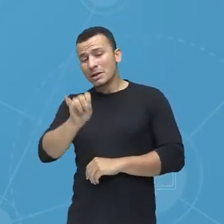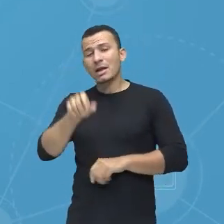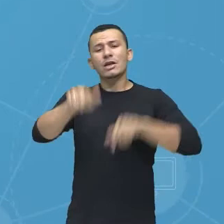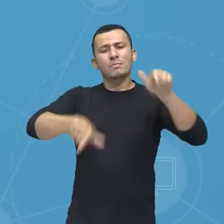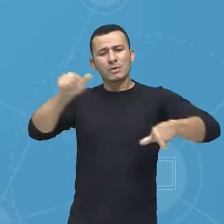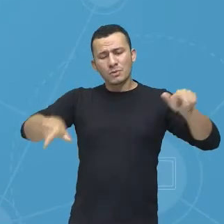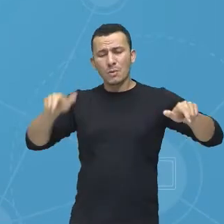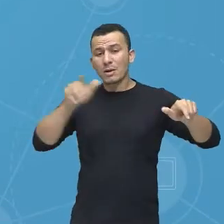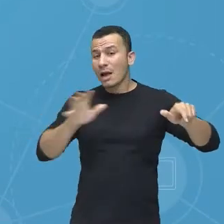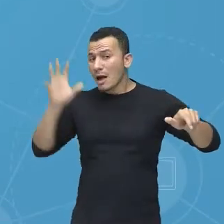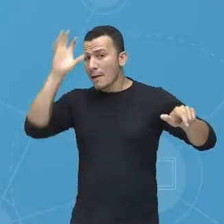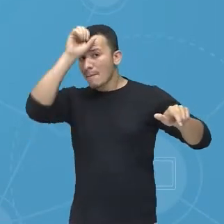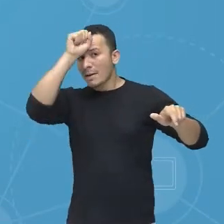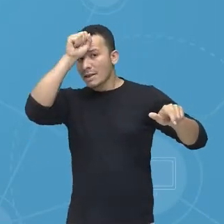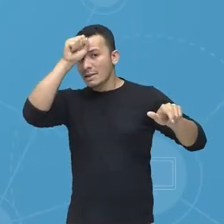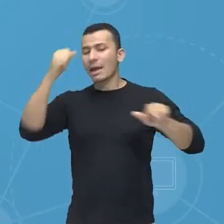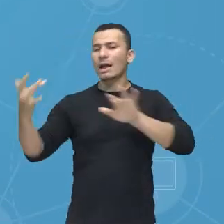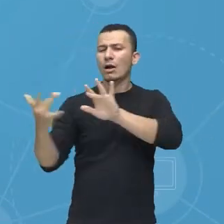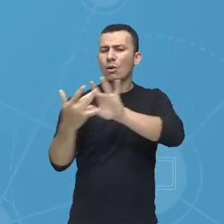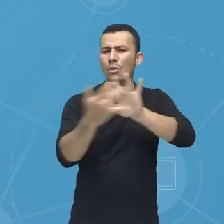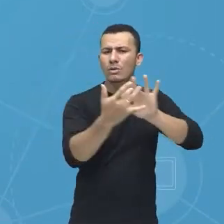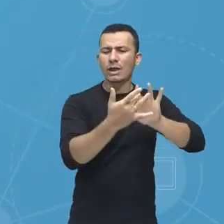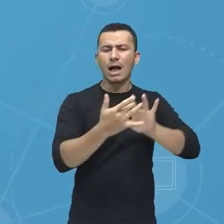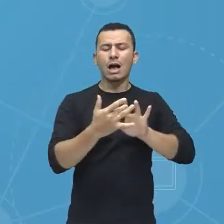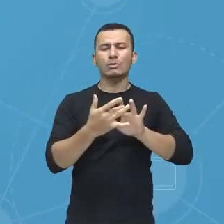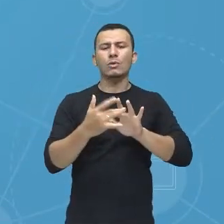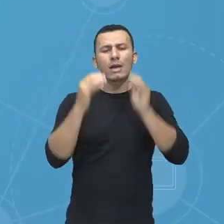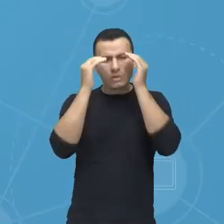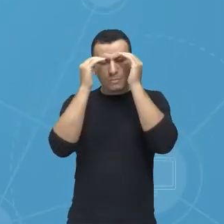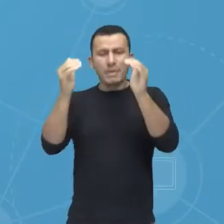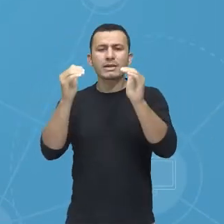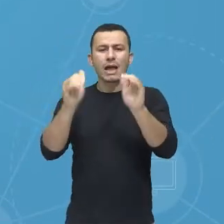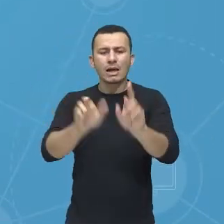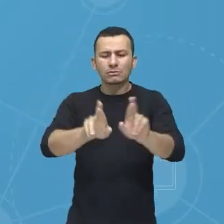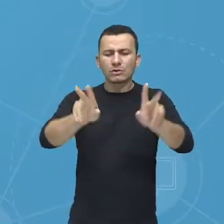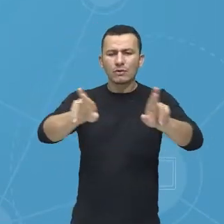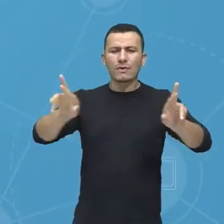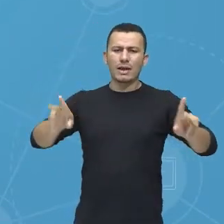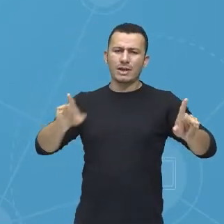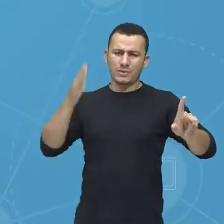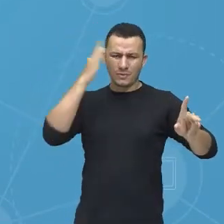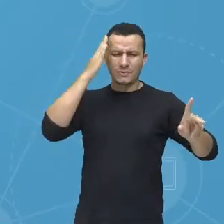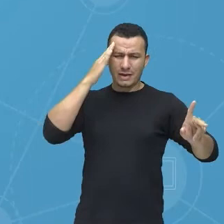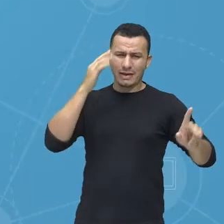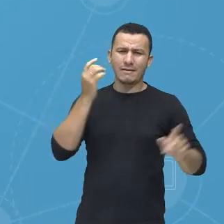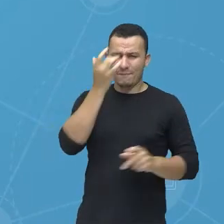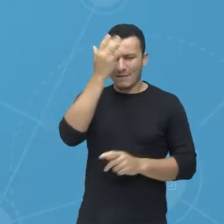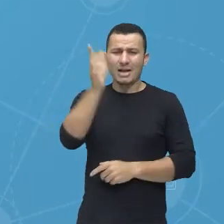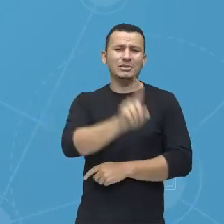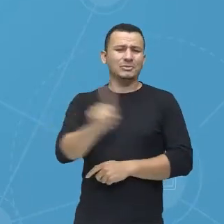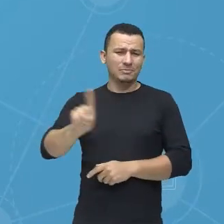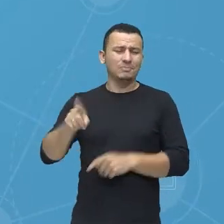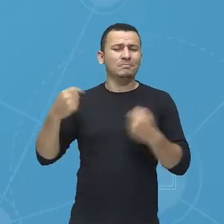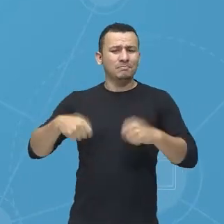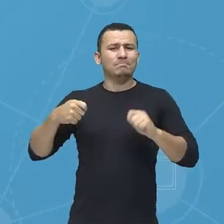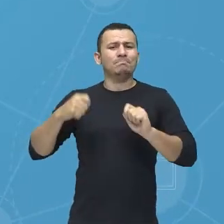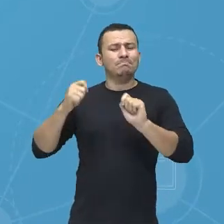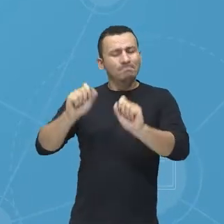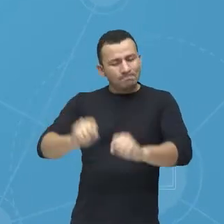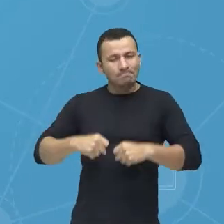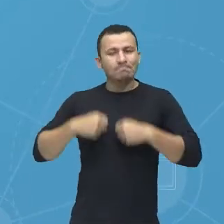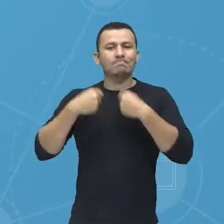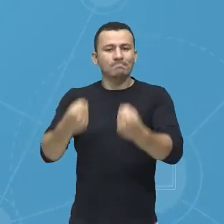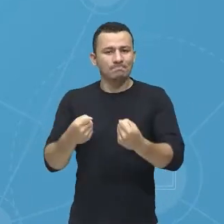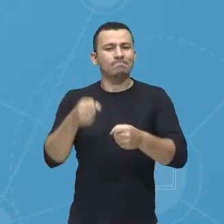aprender a conviver com a diferença, que nós sabemos que não é fácil, é um exercício diário para cada